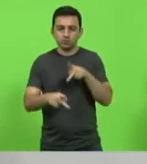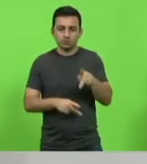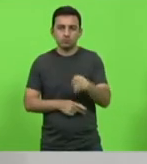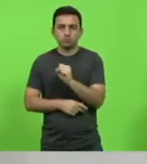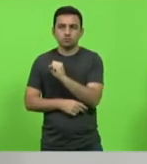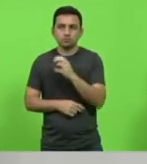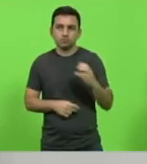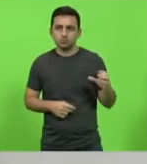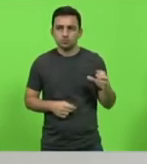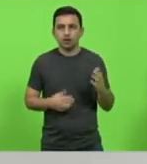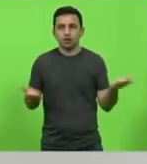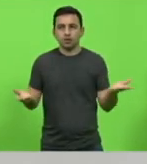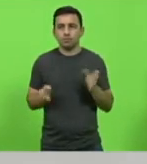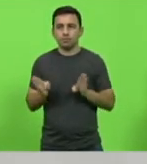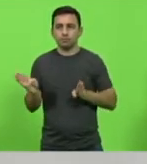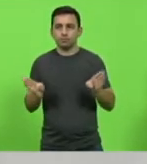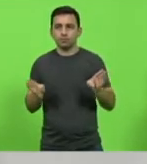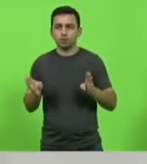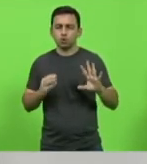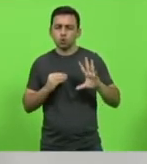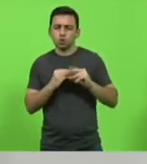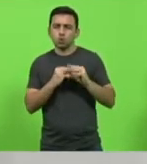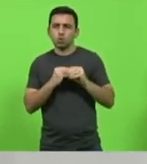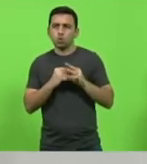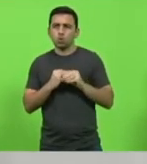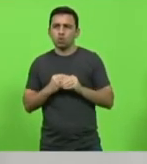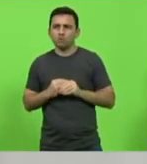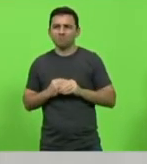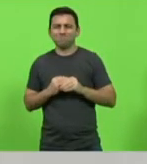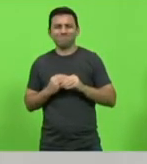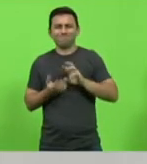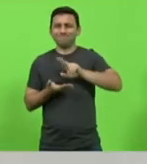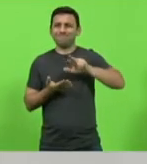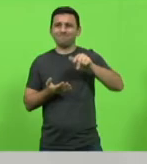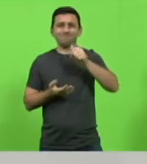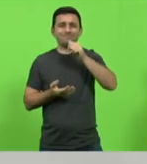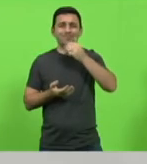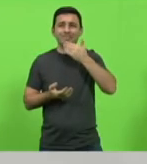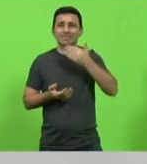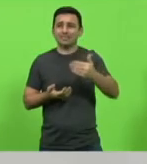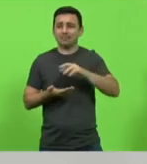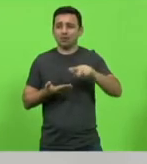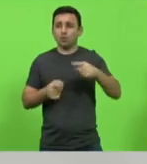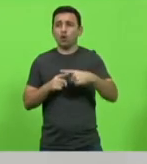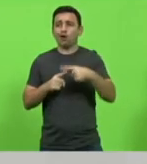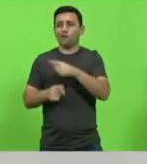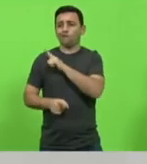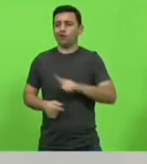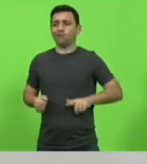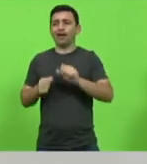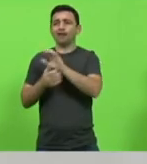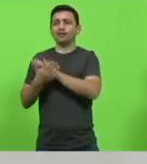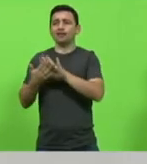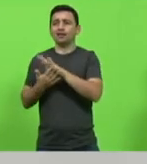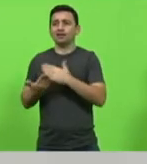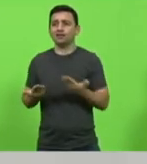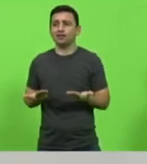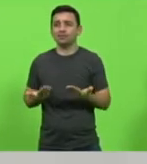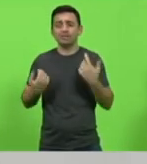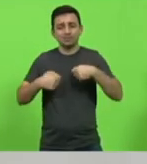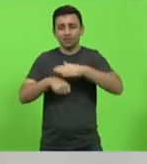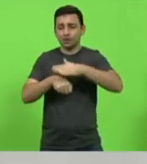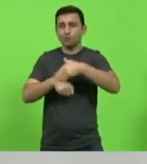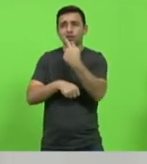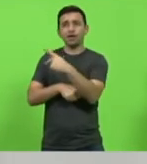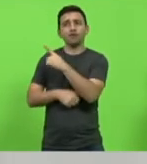que neste período acumulou uma série de demandas pela inércia do governo porque dependem das ações de